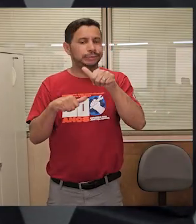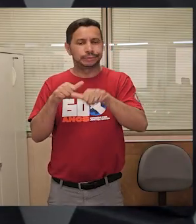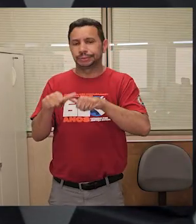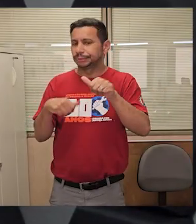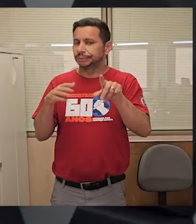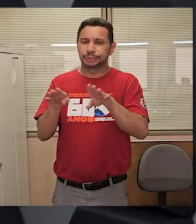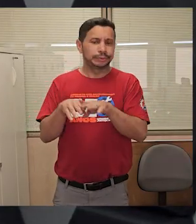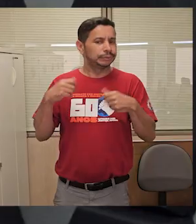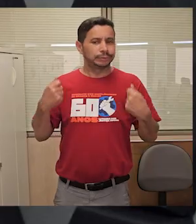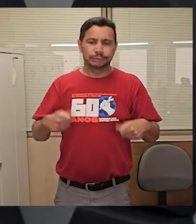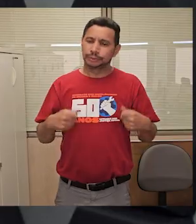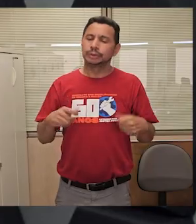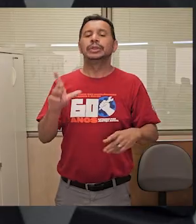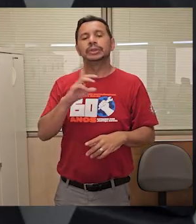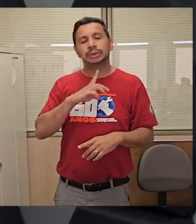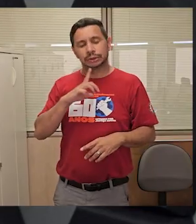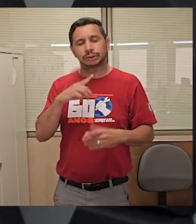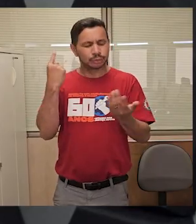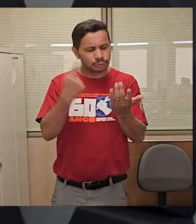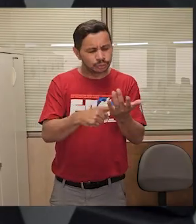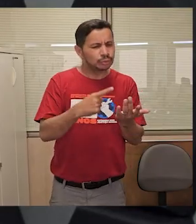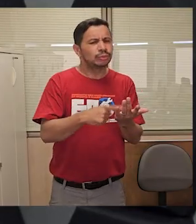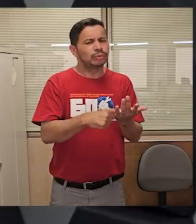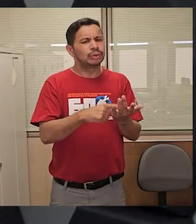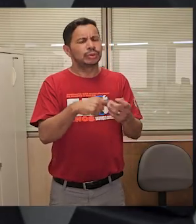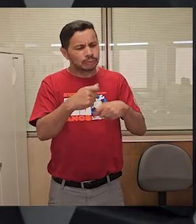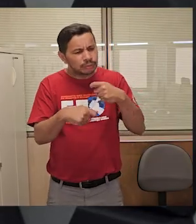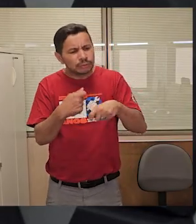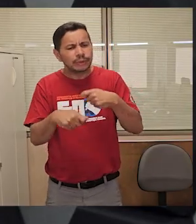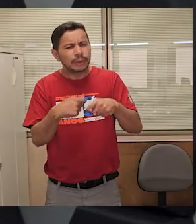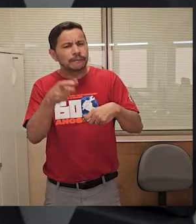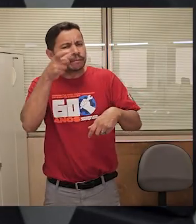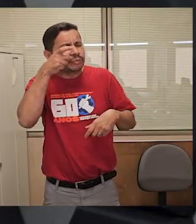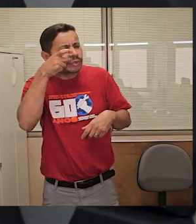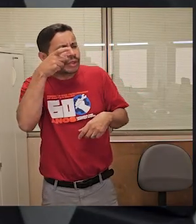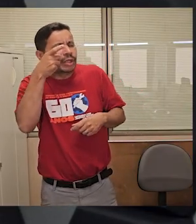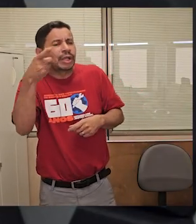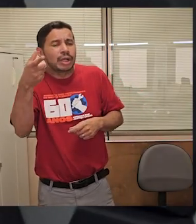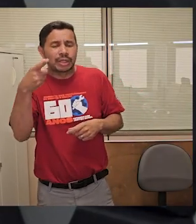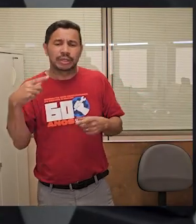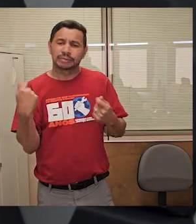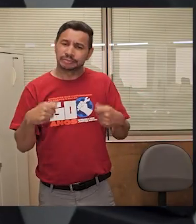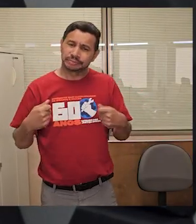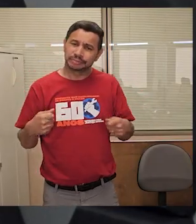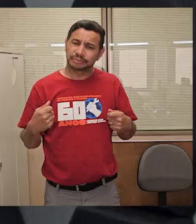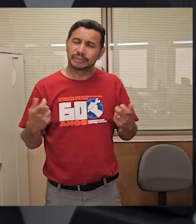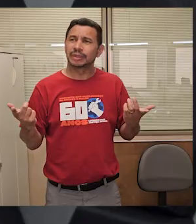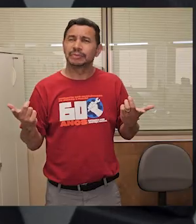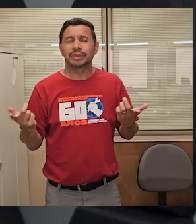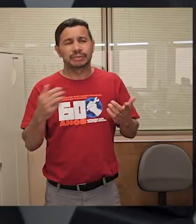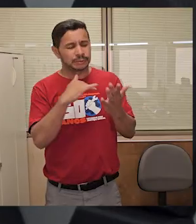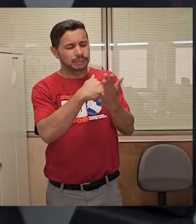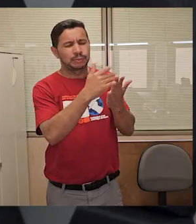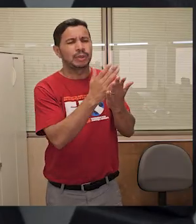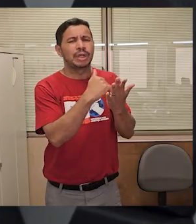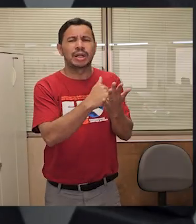pacto que está fazendo um olhar econômico, ele também precisa... A sustentabilidade ela tem um recorte